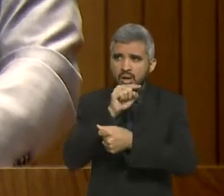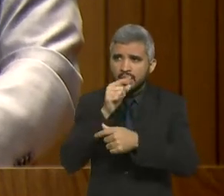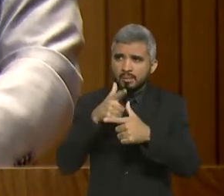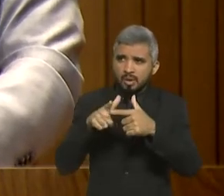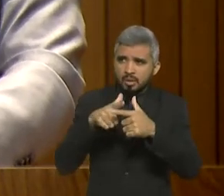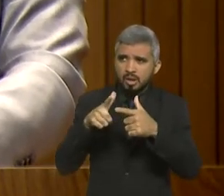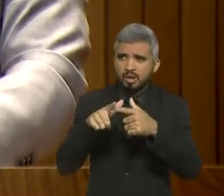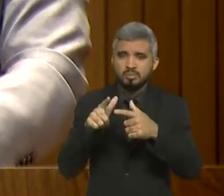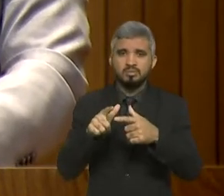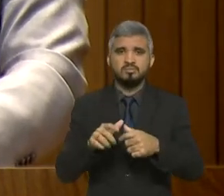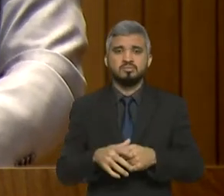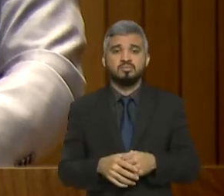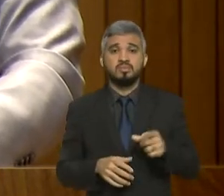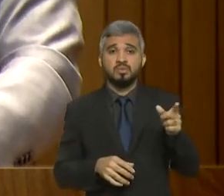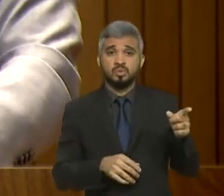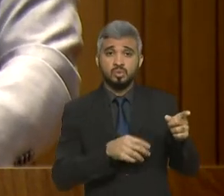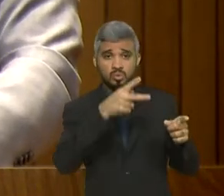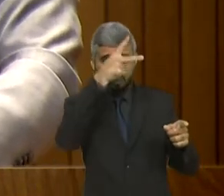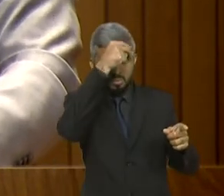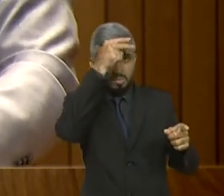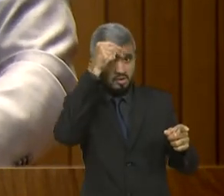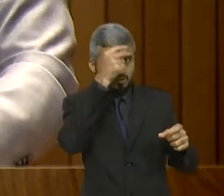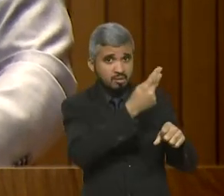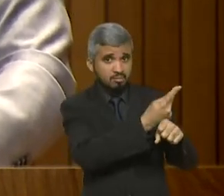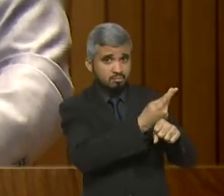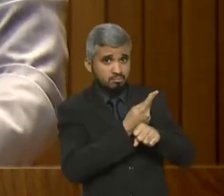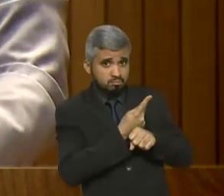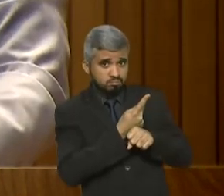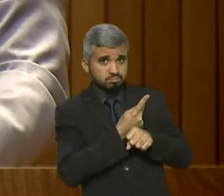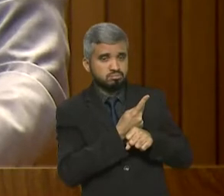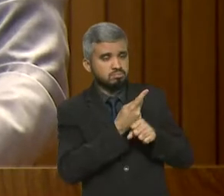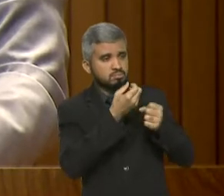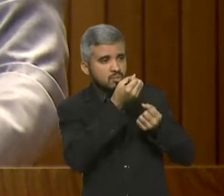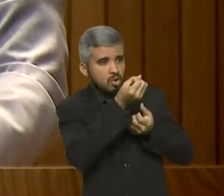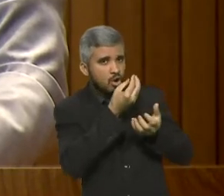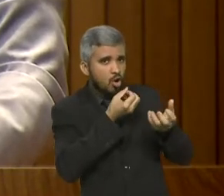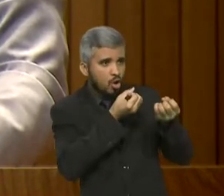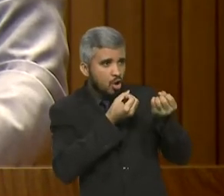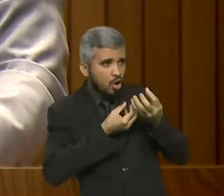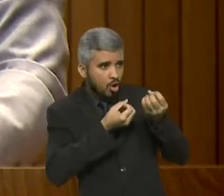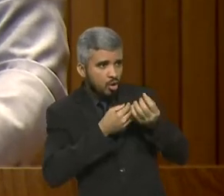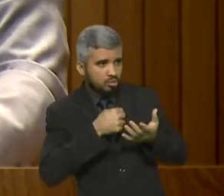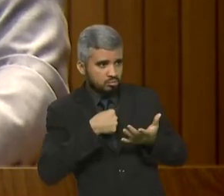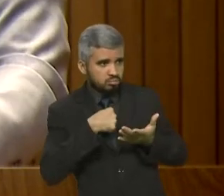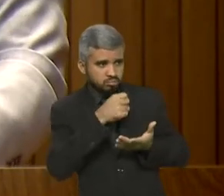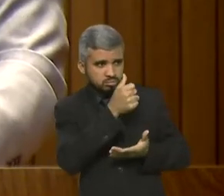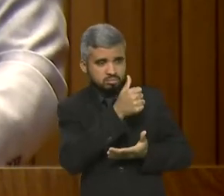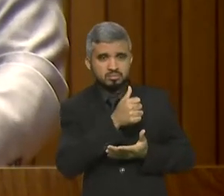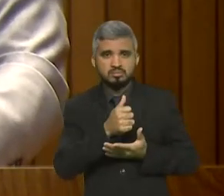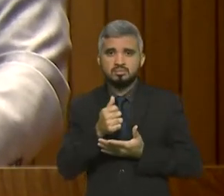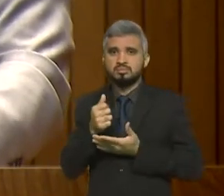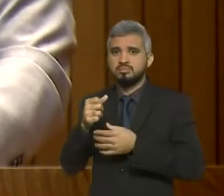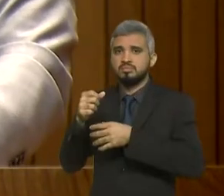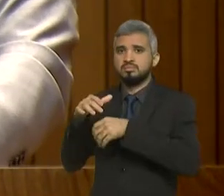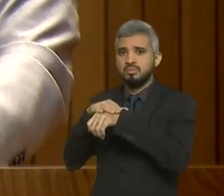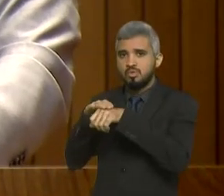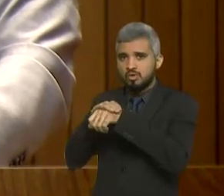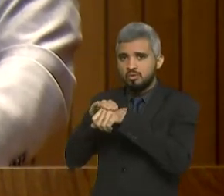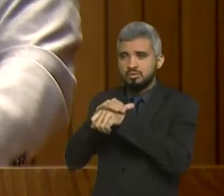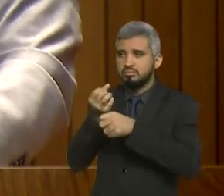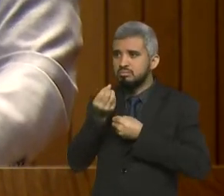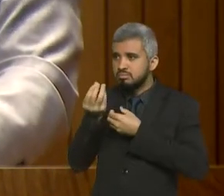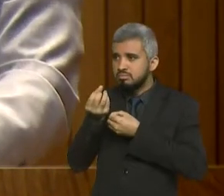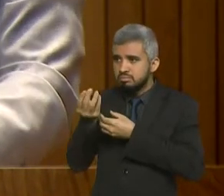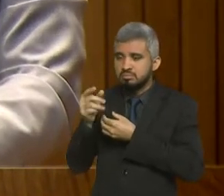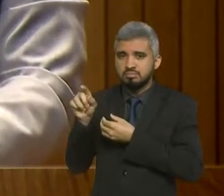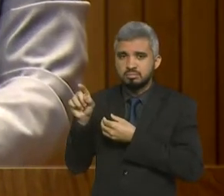de Esperantinópolis me procurou, me buscando uma solução nesse sentido, e eu quero aqui fazer esse apelo ao governador Brandão, no